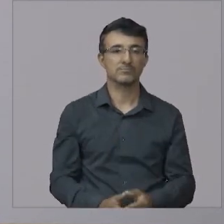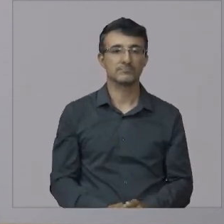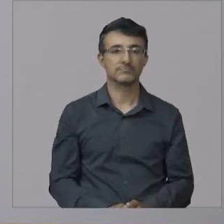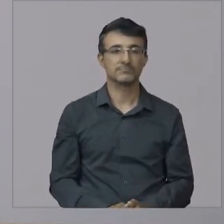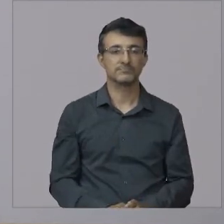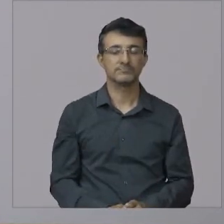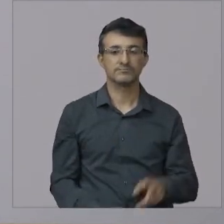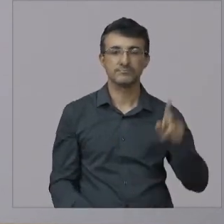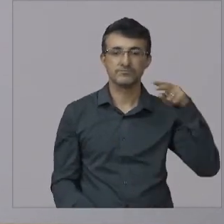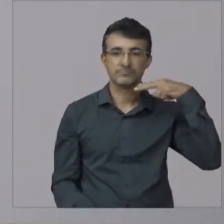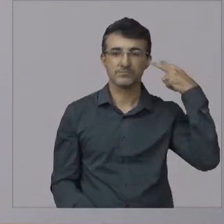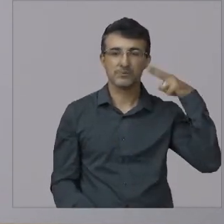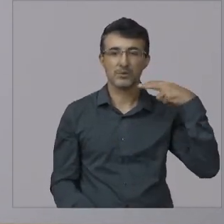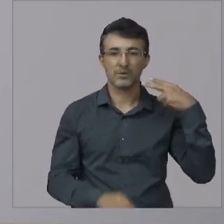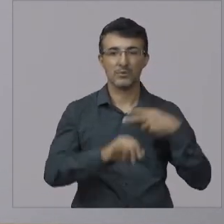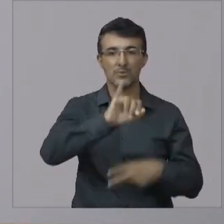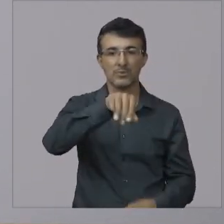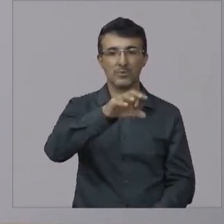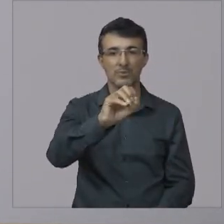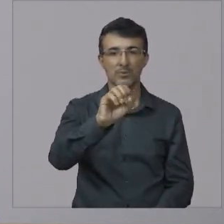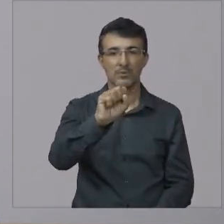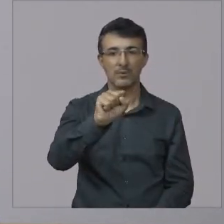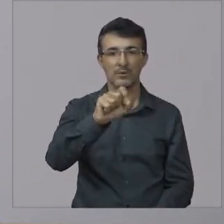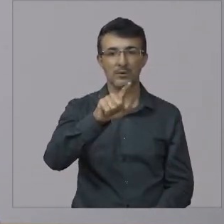Vereador, novamente, José Luiz.